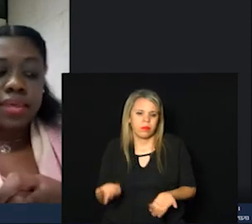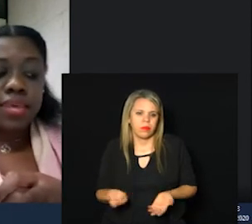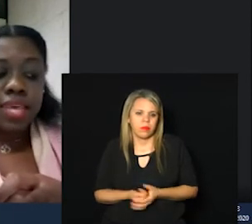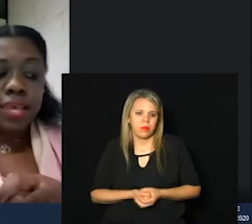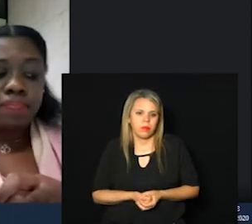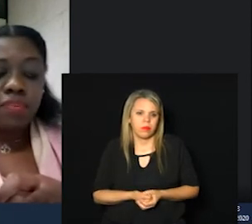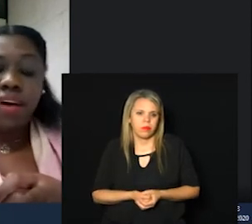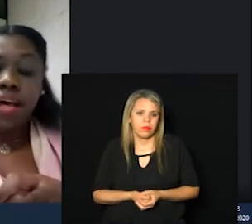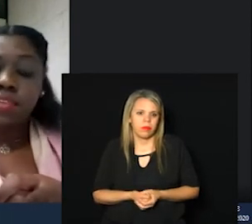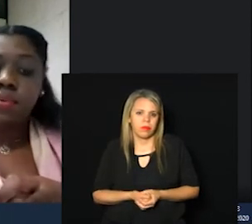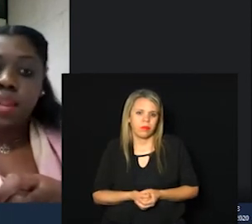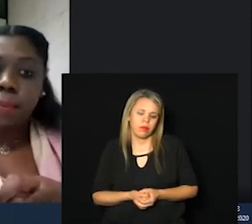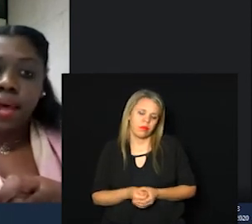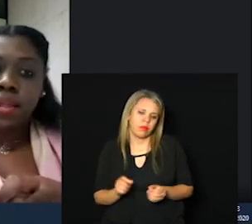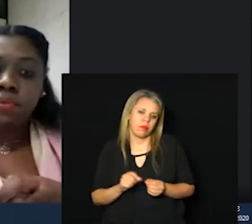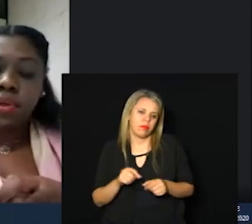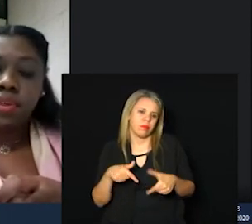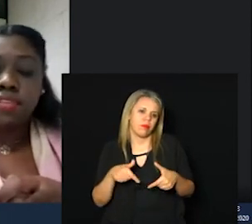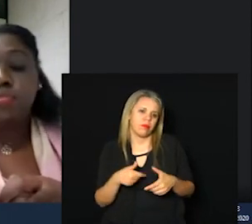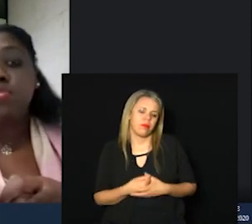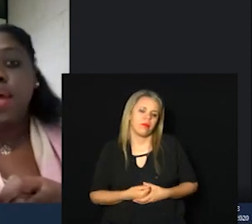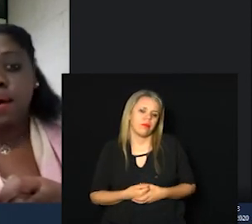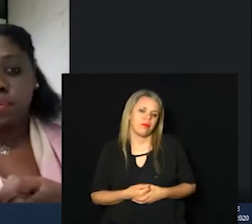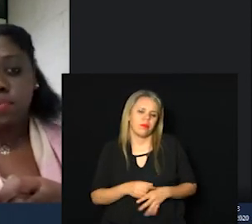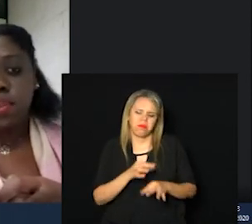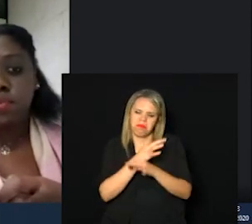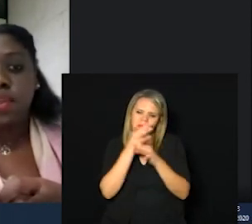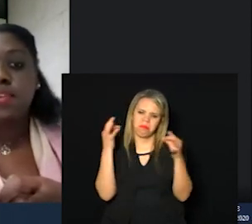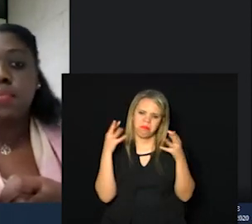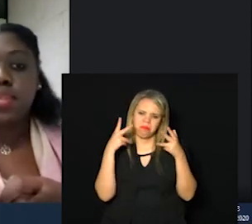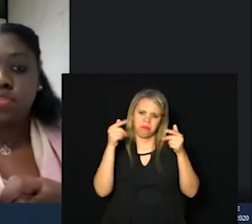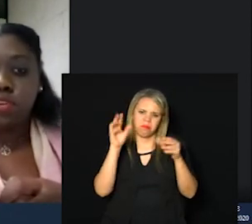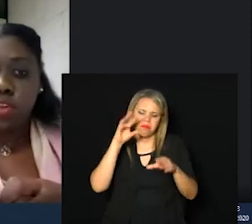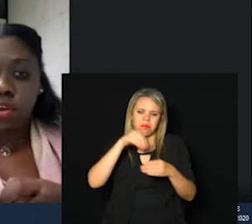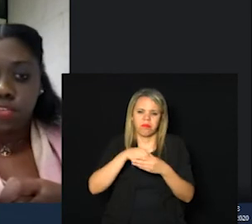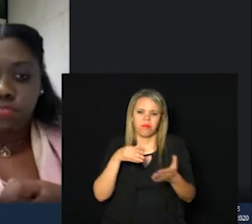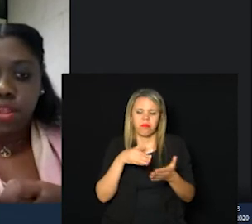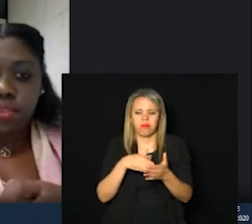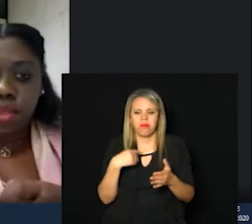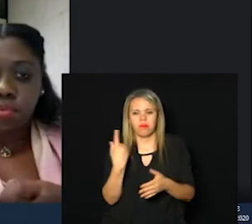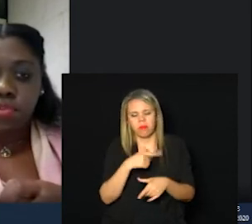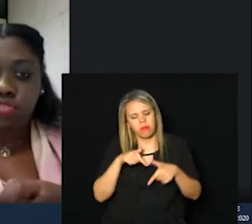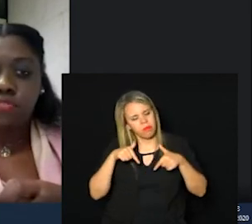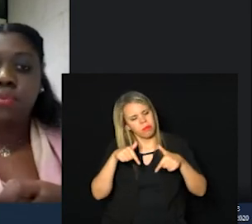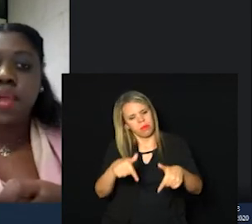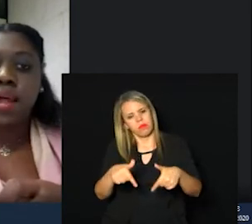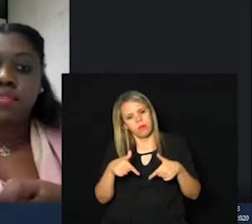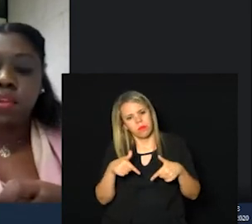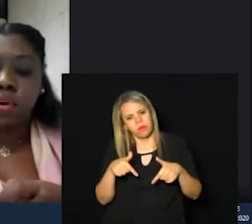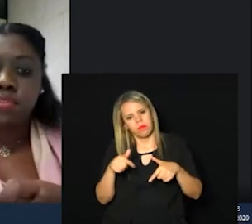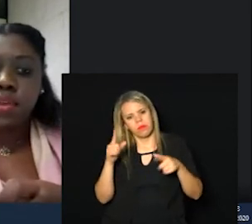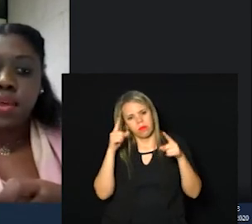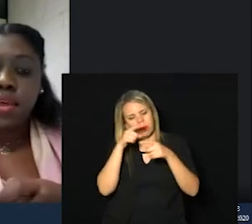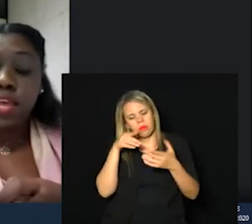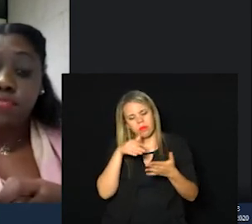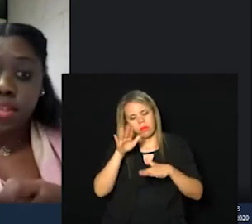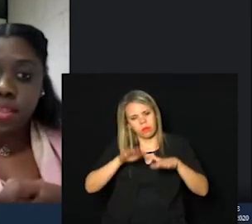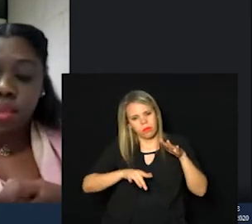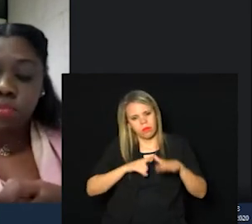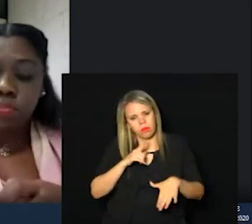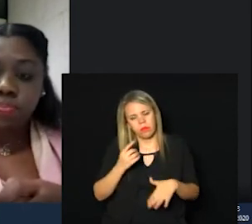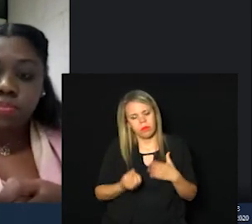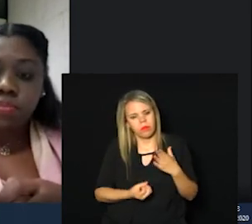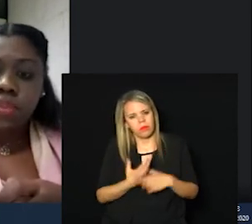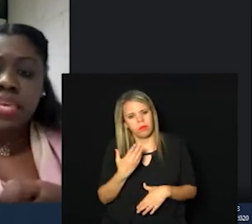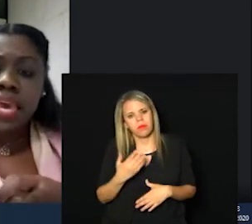e que fazem um trabalho excepcional dentro das limitações que nós enfrentamos, das dificuldades que nós